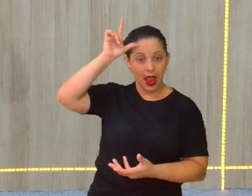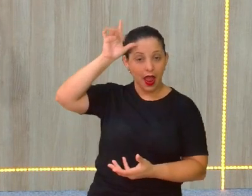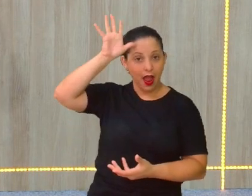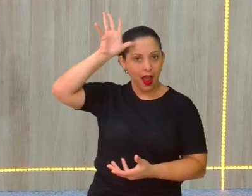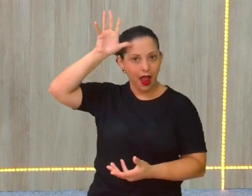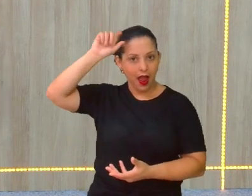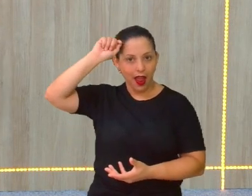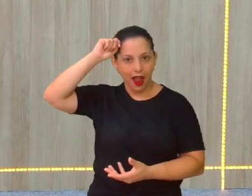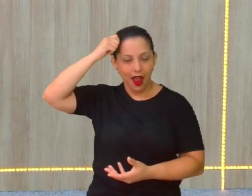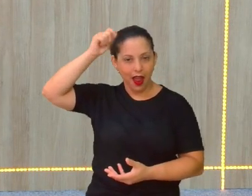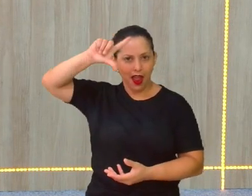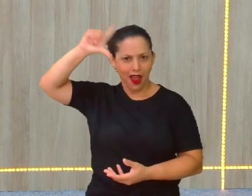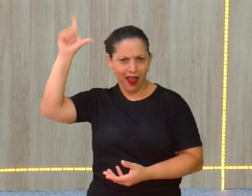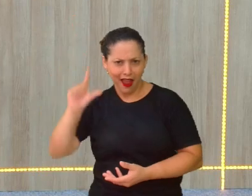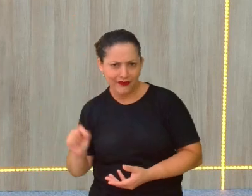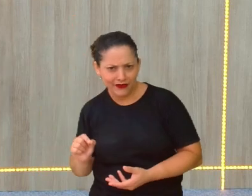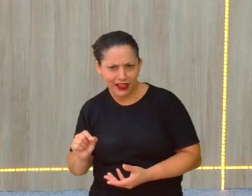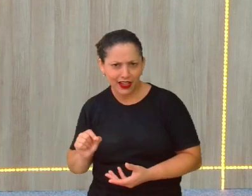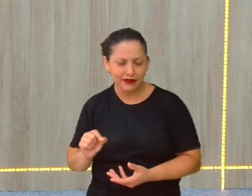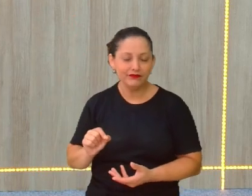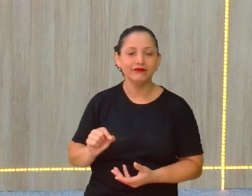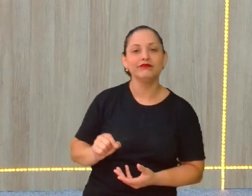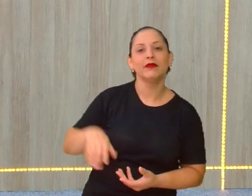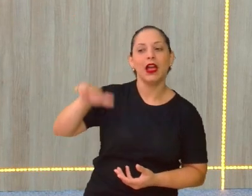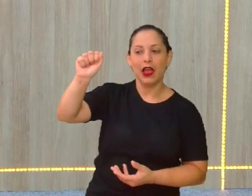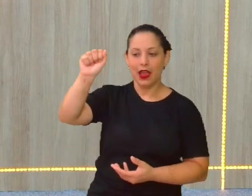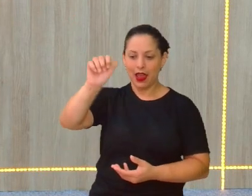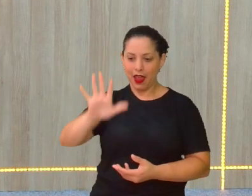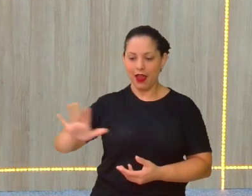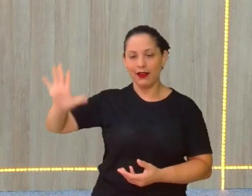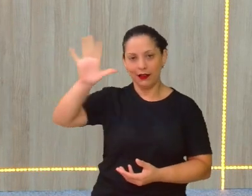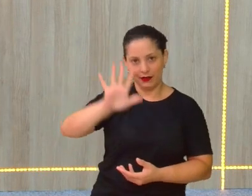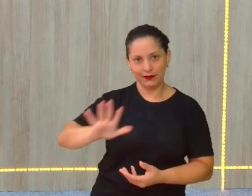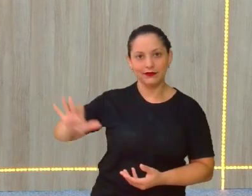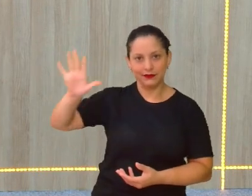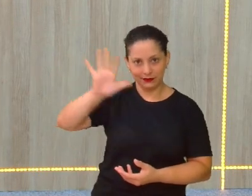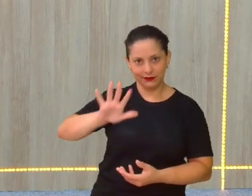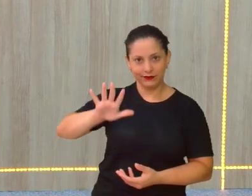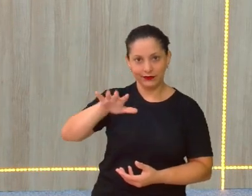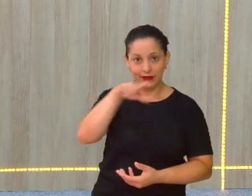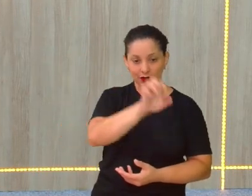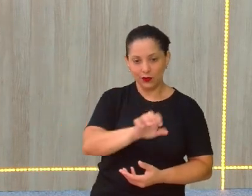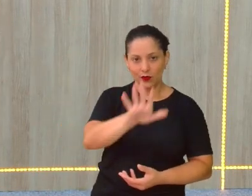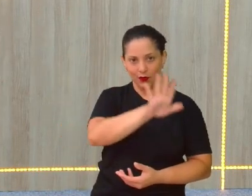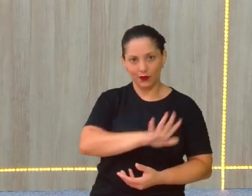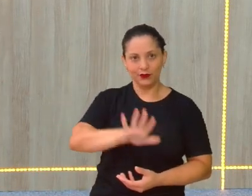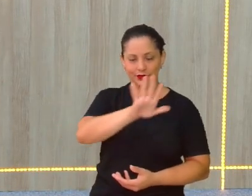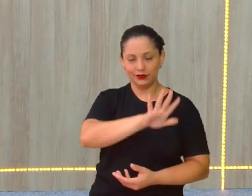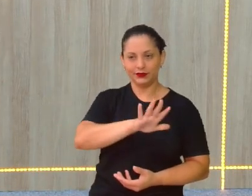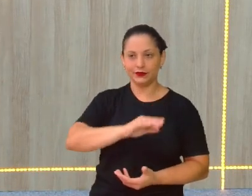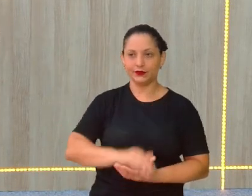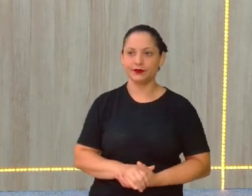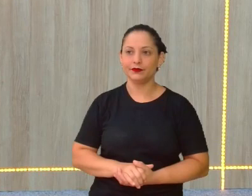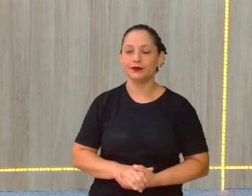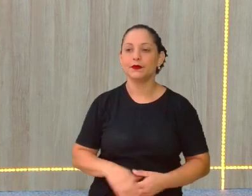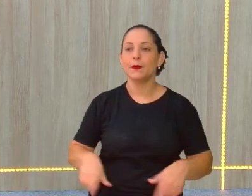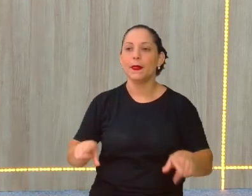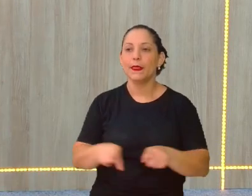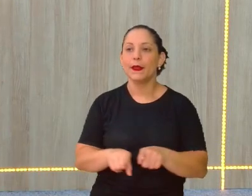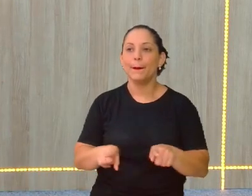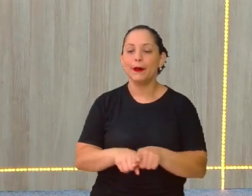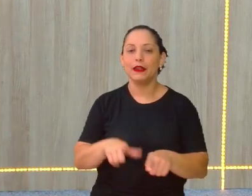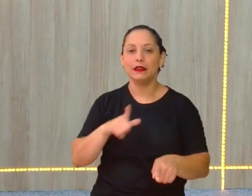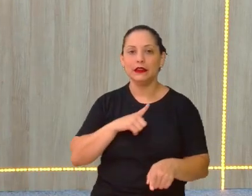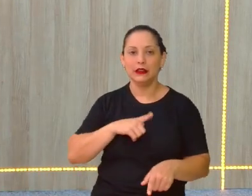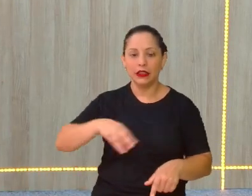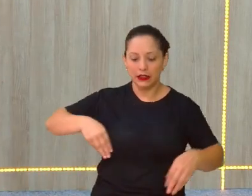seu território ocupando áreas desses 3 continentes, né? E nesse sentido, o solo fértil, né, às margens